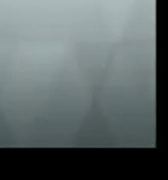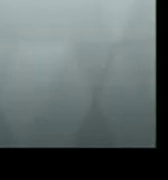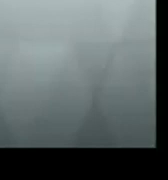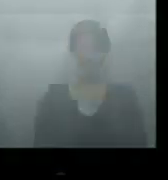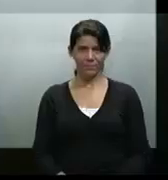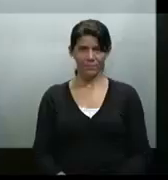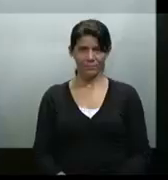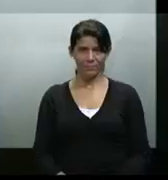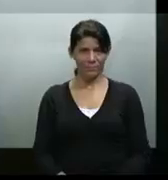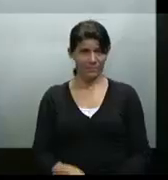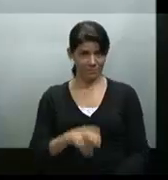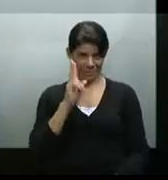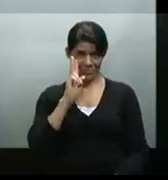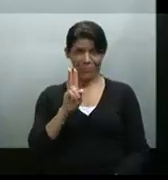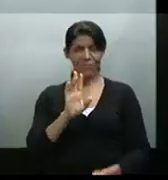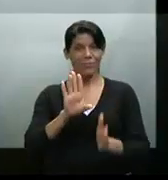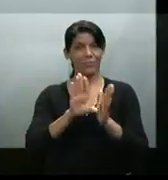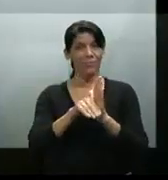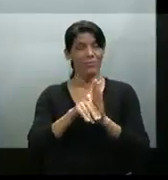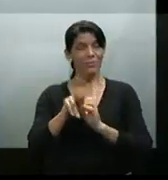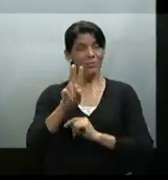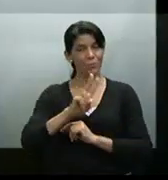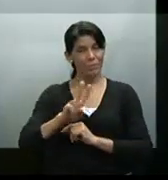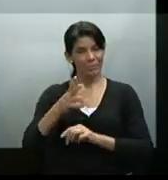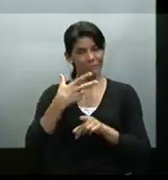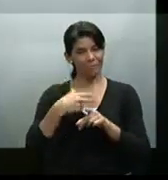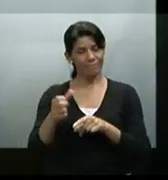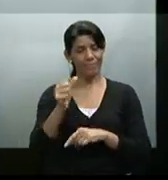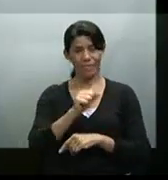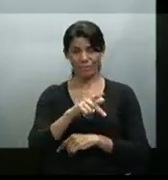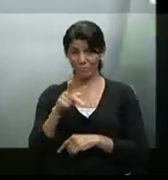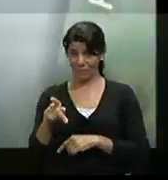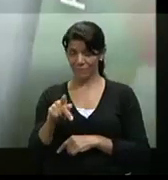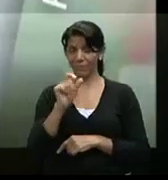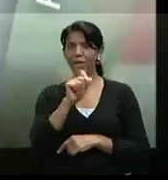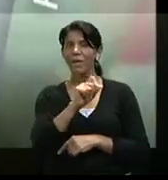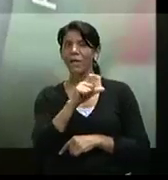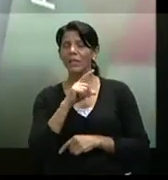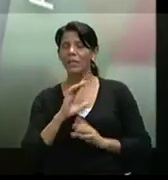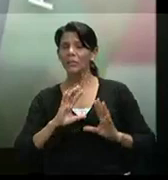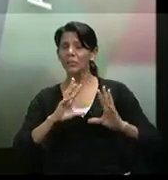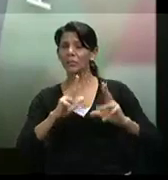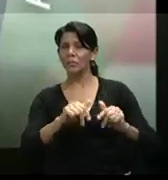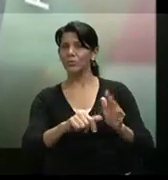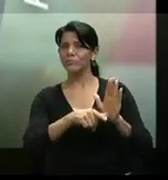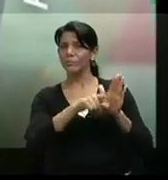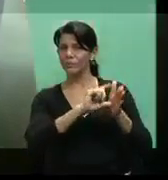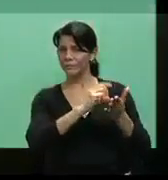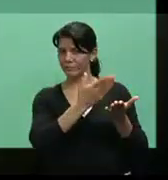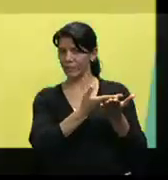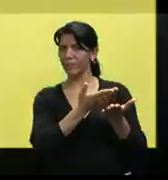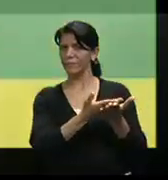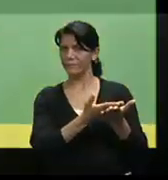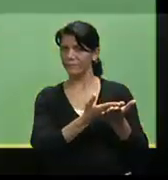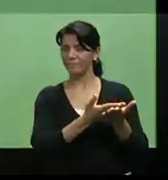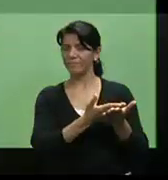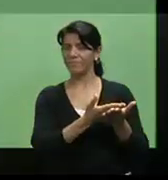Você viu aí que os conceitos utilizados para resolver a primeira SP estavam todos na pré-aula, certo?